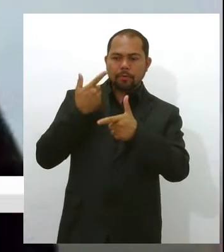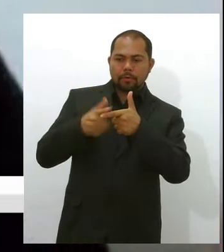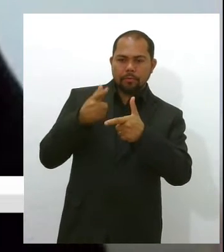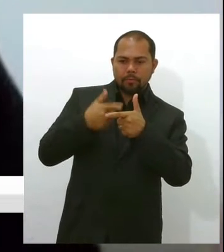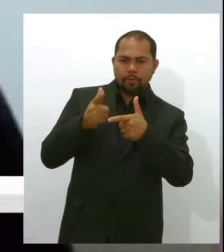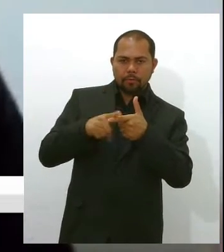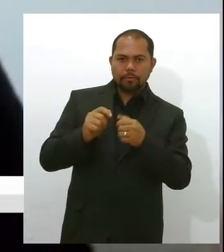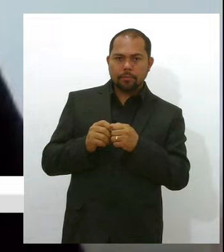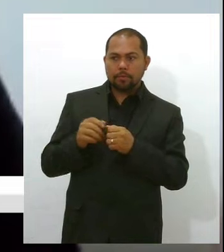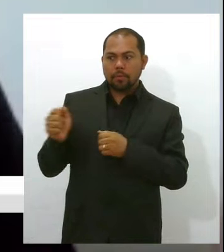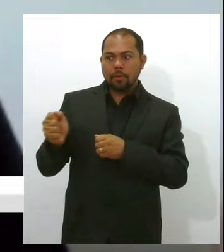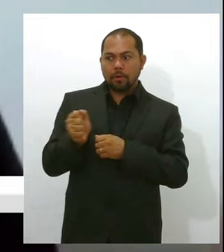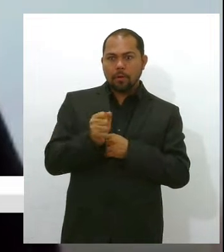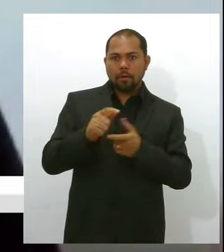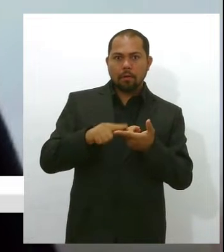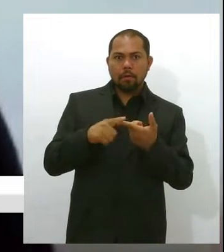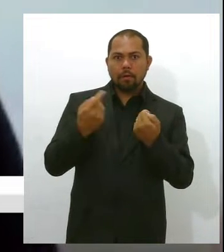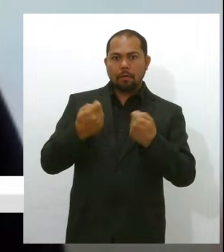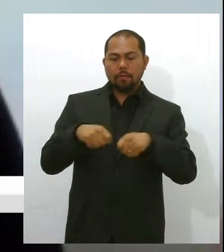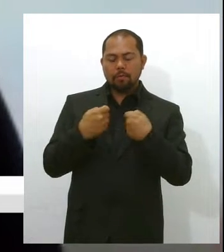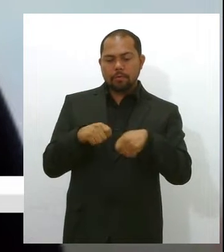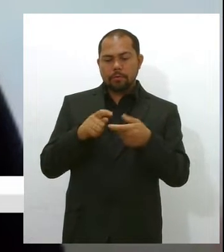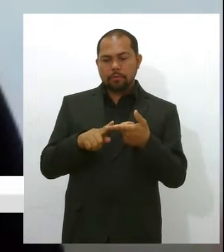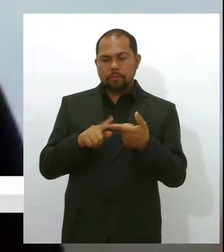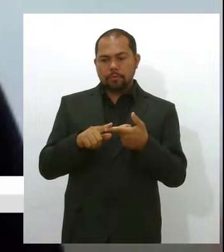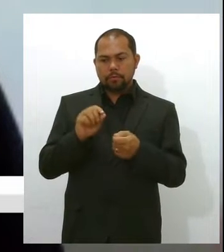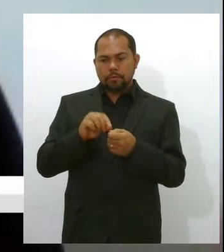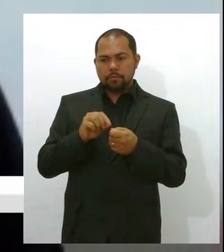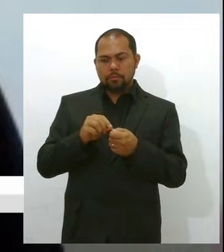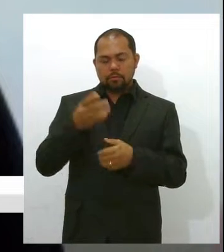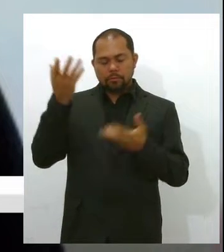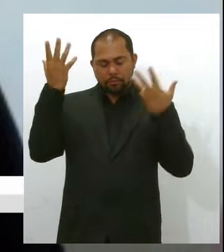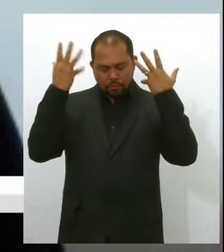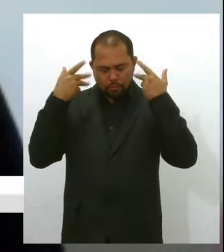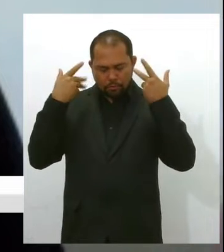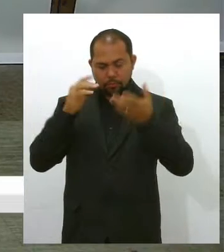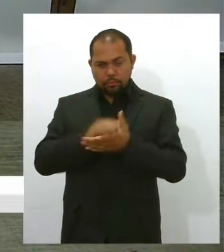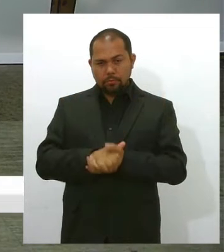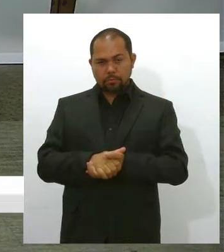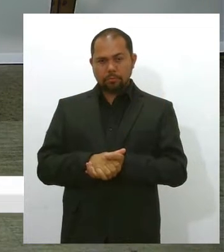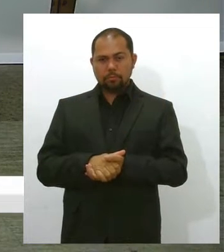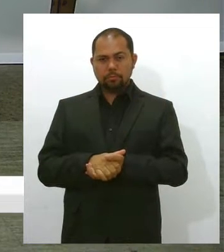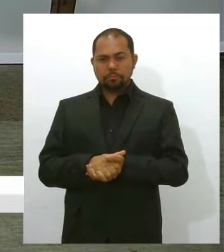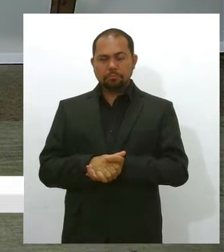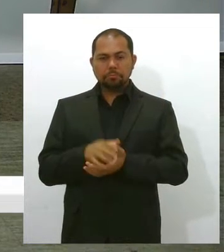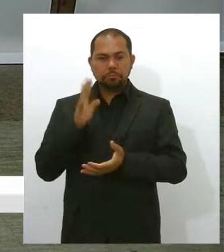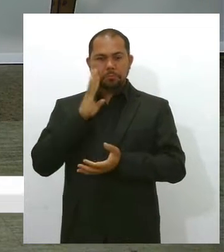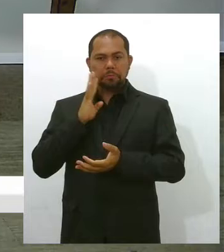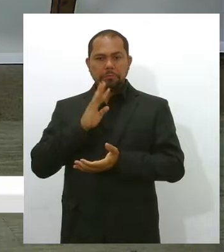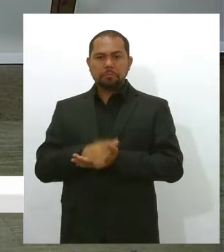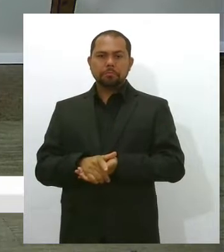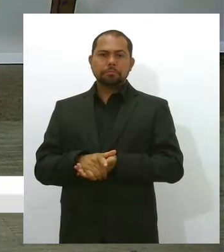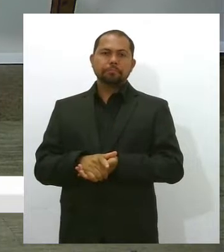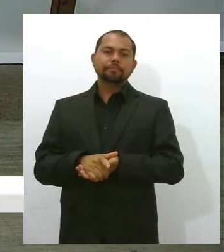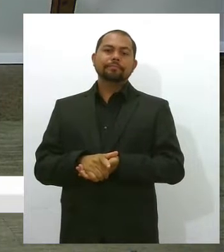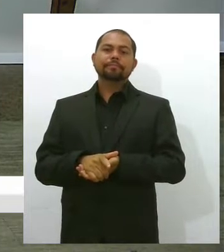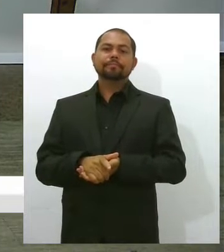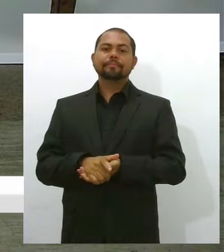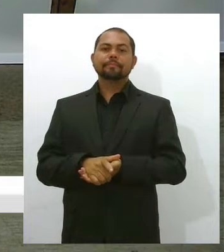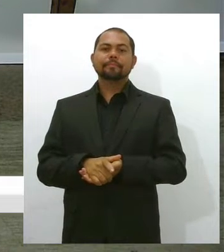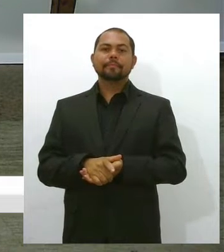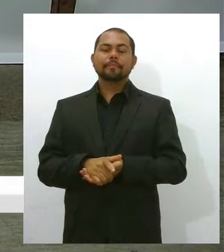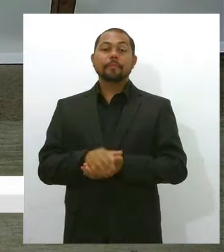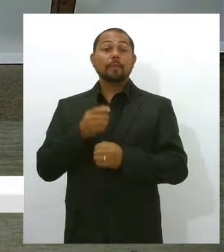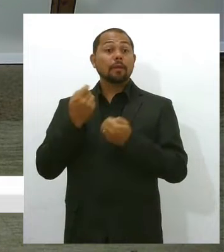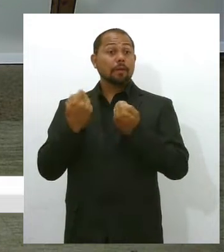ser feito de uma forma natural, assim. Que massa, massa. Tem a ver também com essa coisa